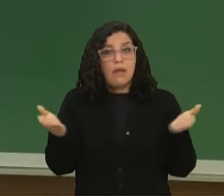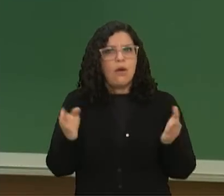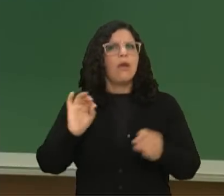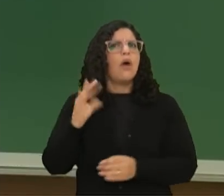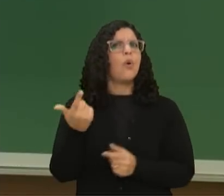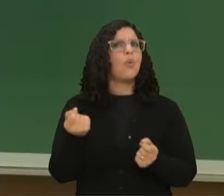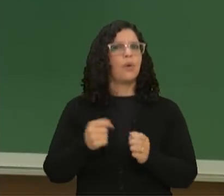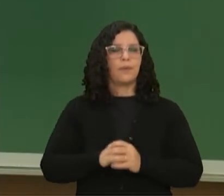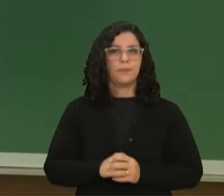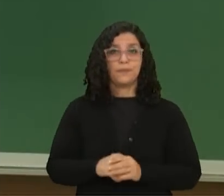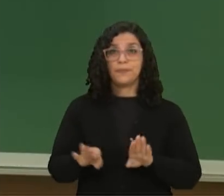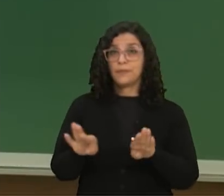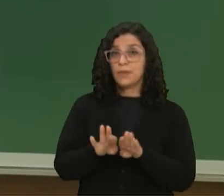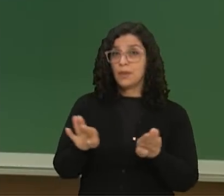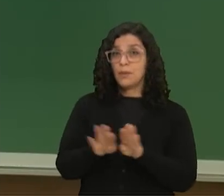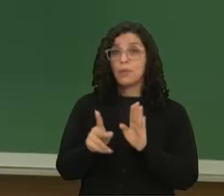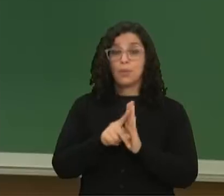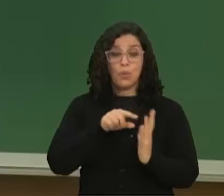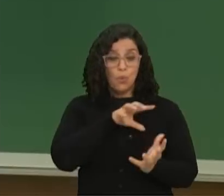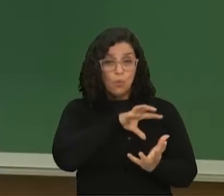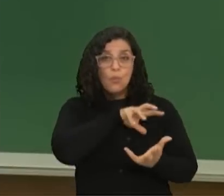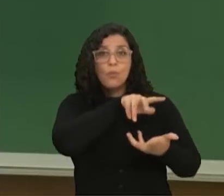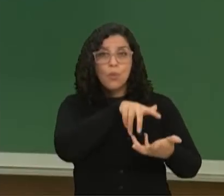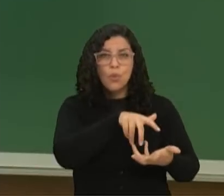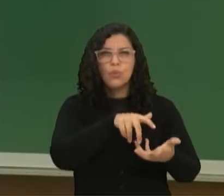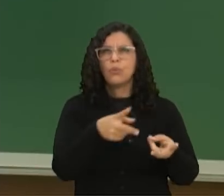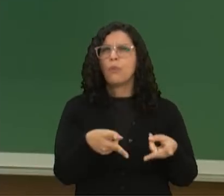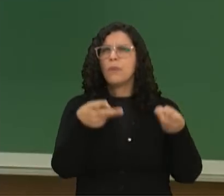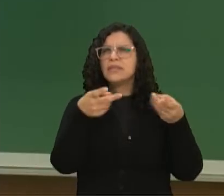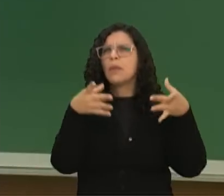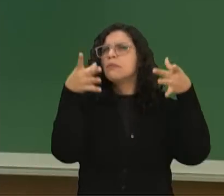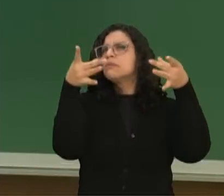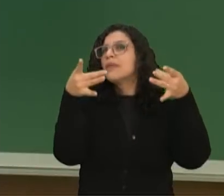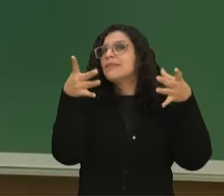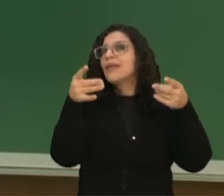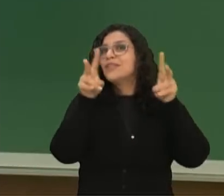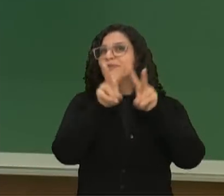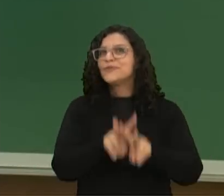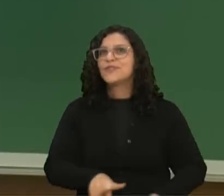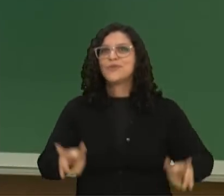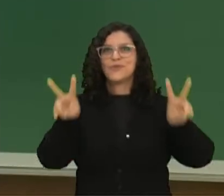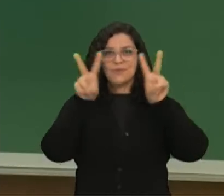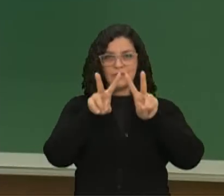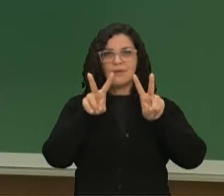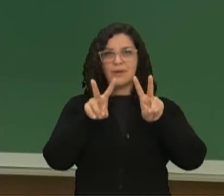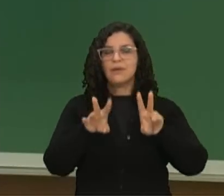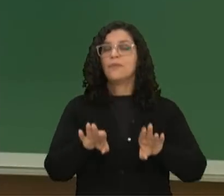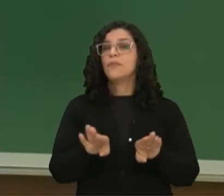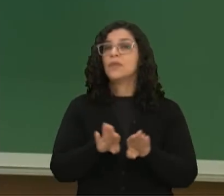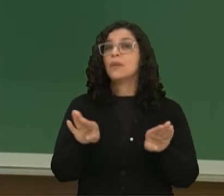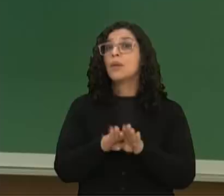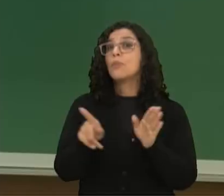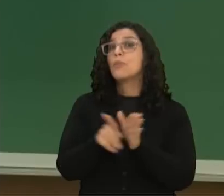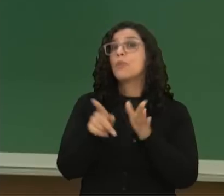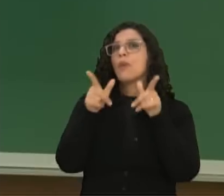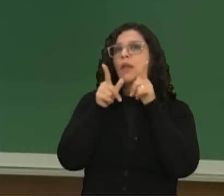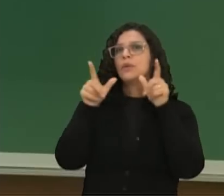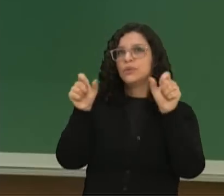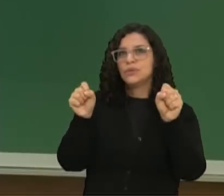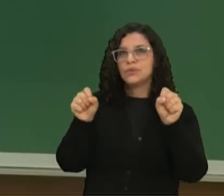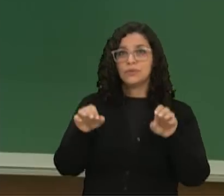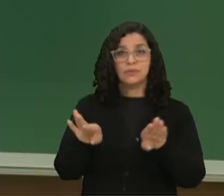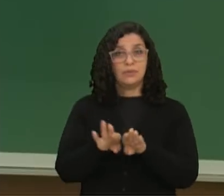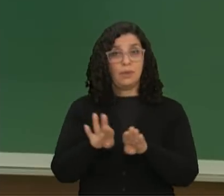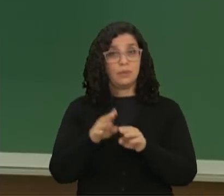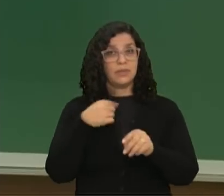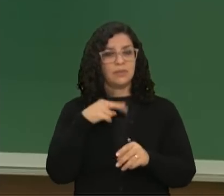atualidade. A representação do mundo, observe os detalhes visuais e os linguísticos. Então, os detalhes